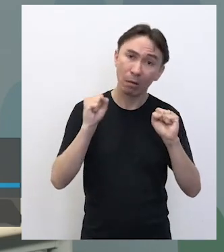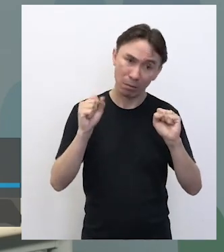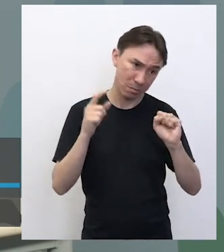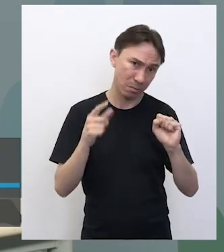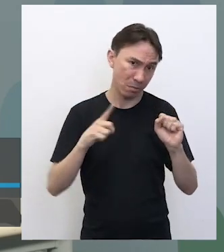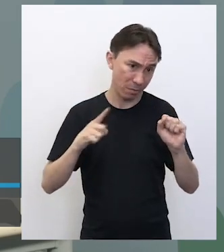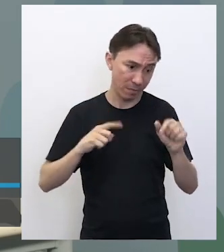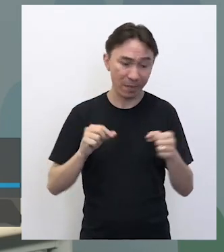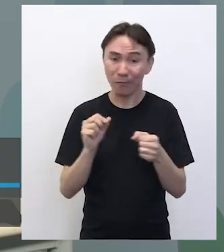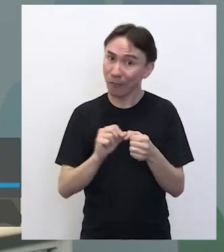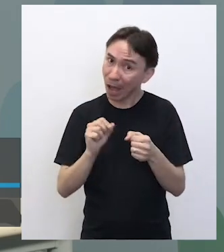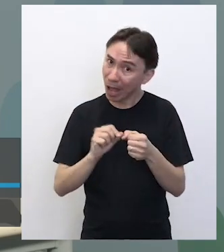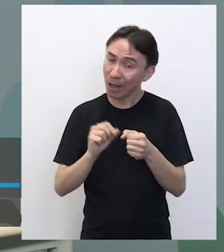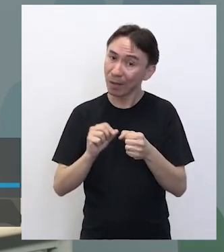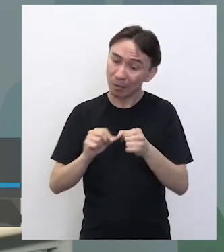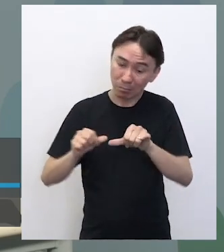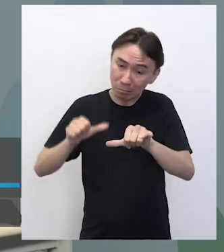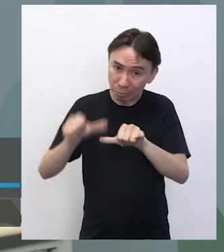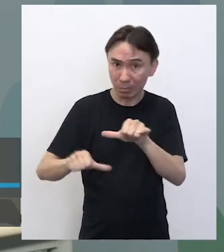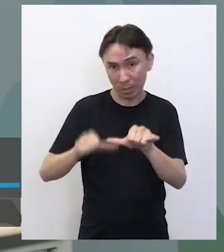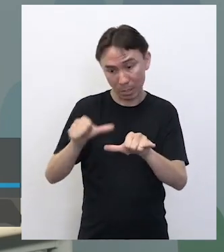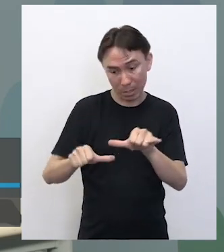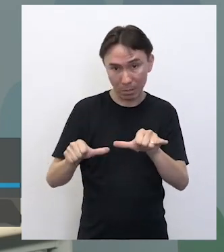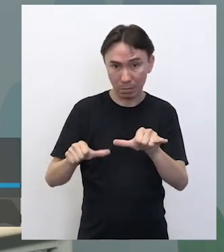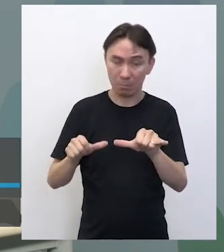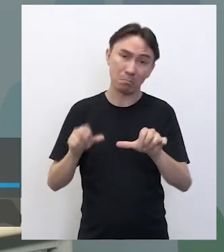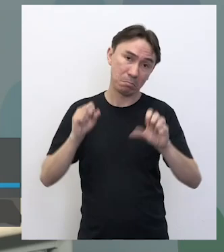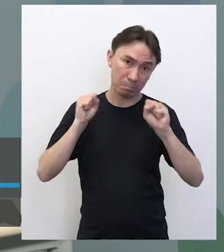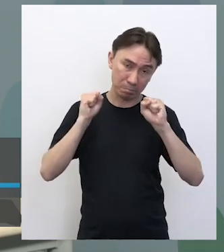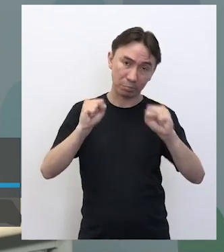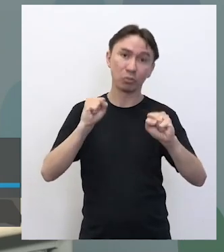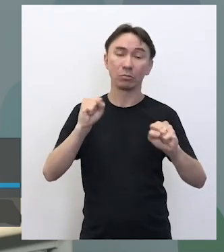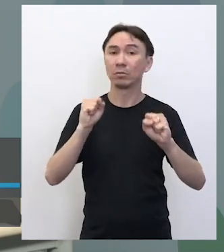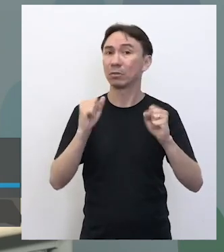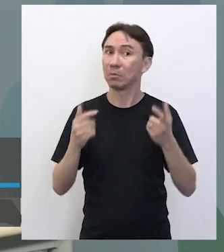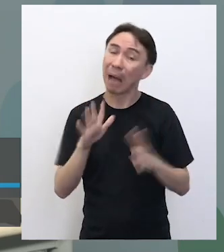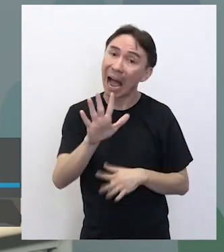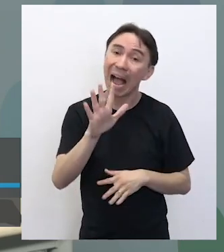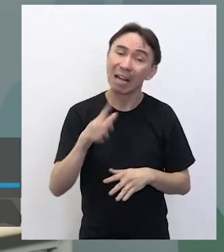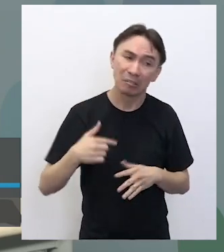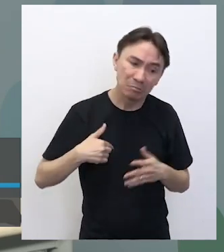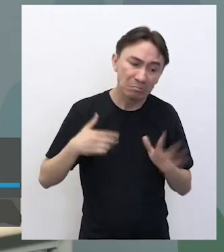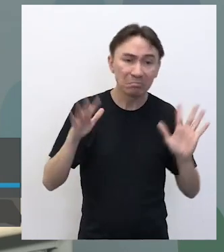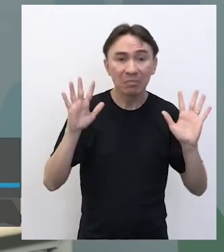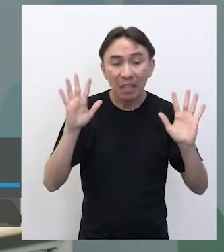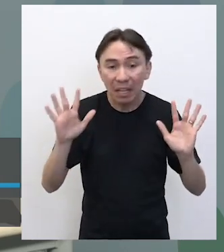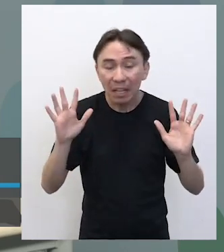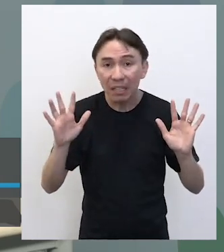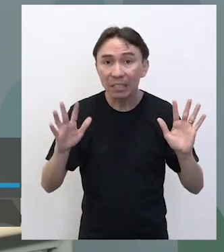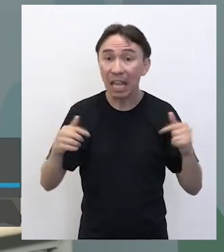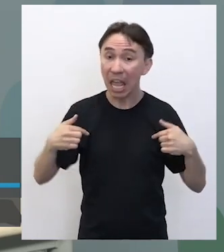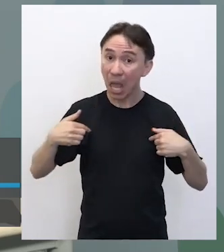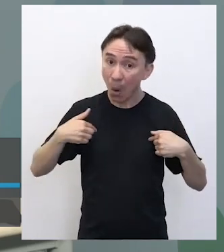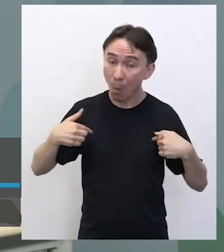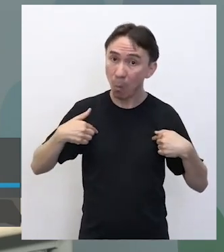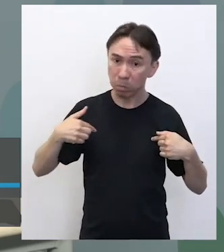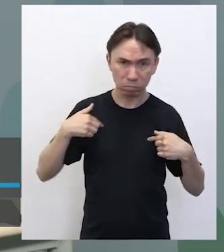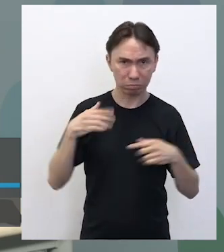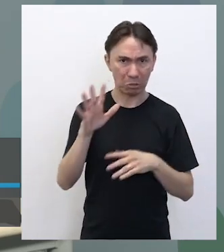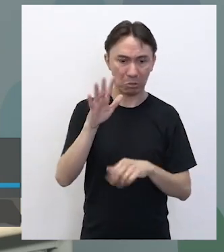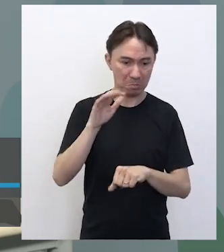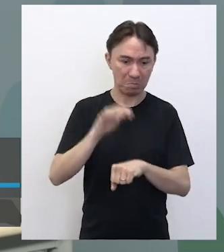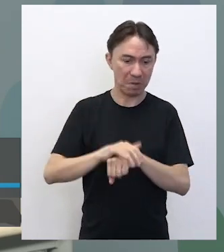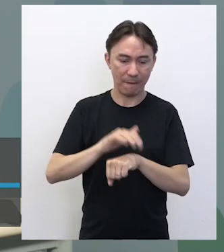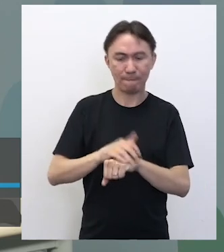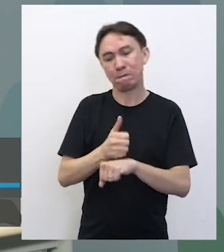processo químico, consciente ou inconscientemente, posso ter ciência do que fiz ou não, mas isto não implica que